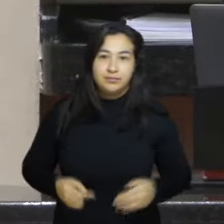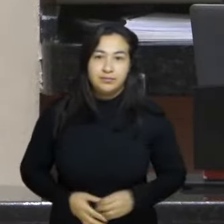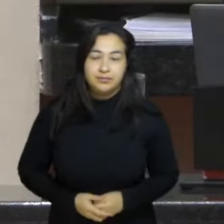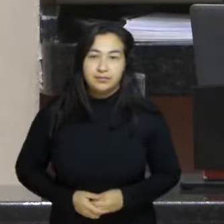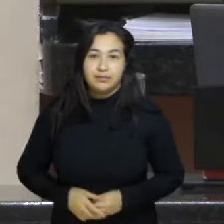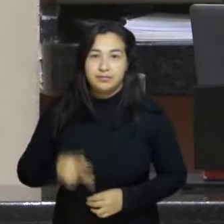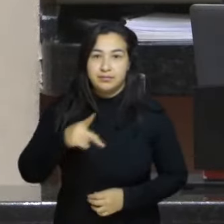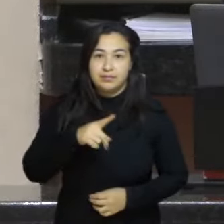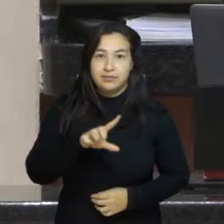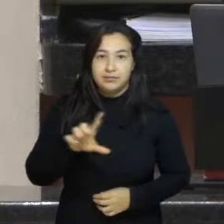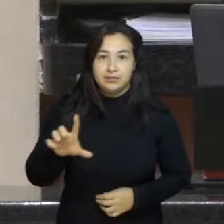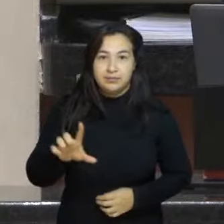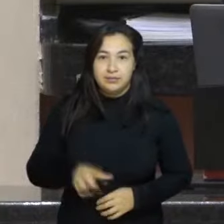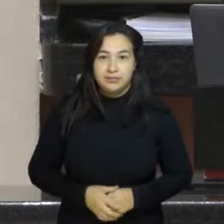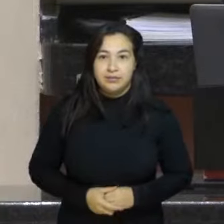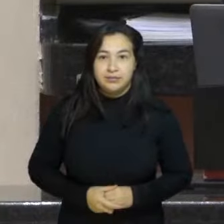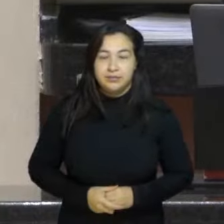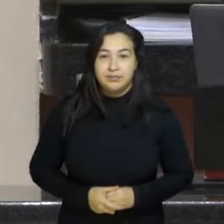PL,